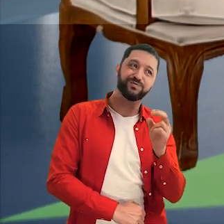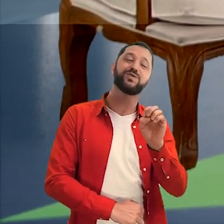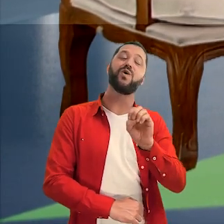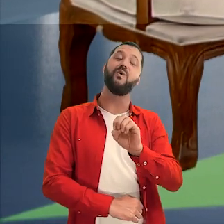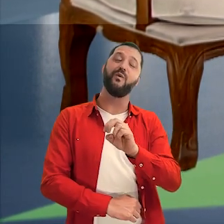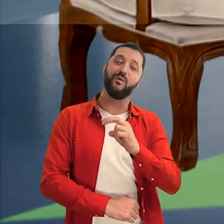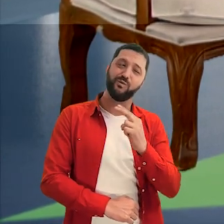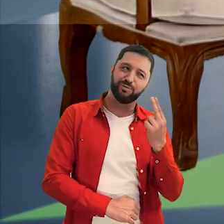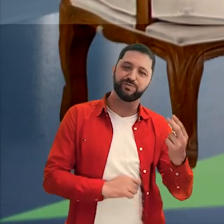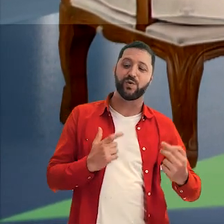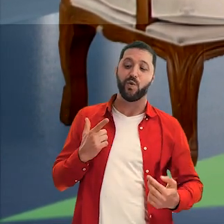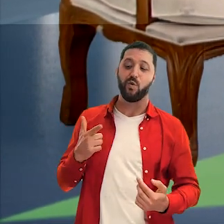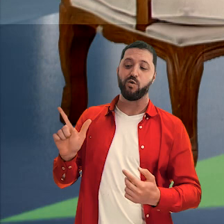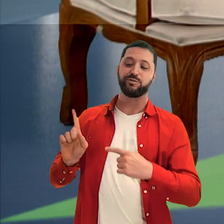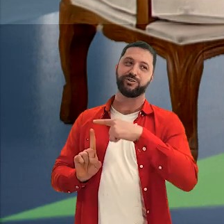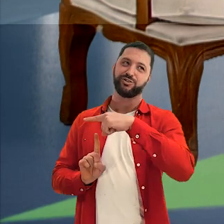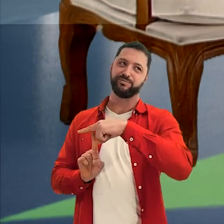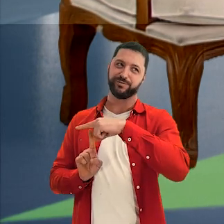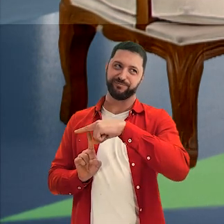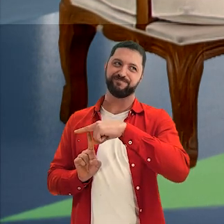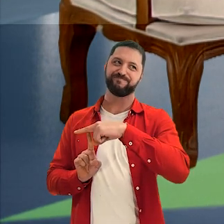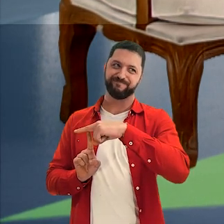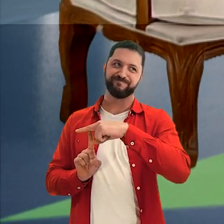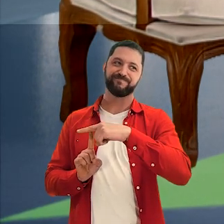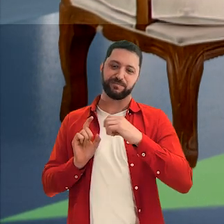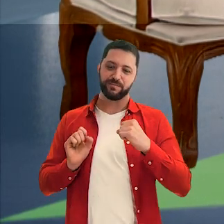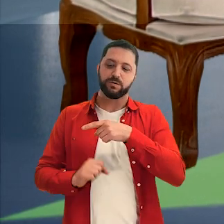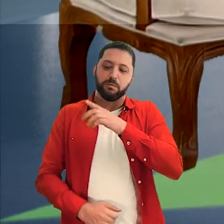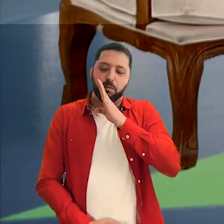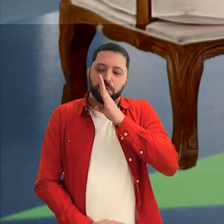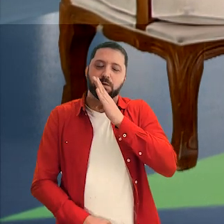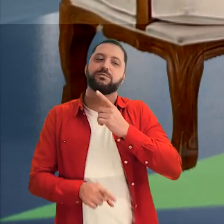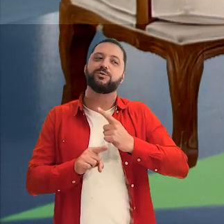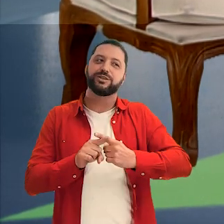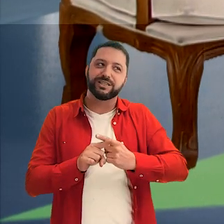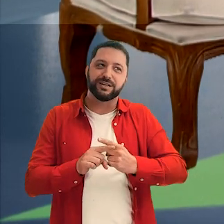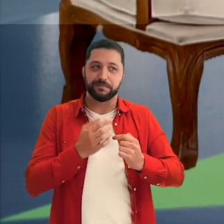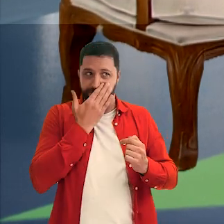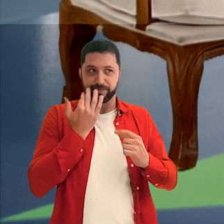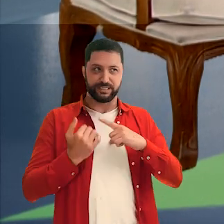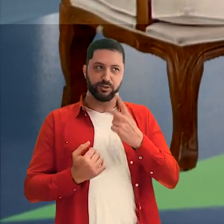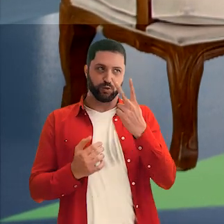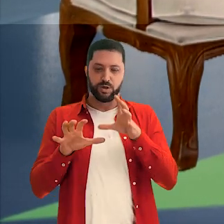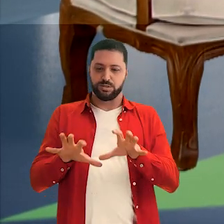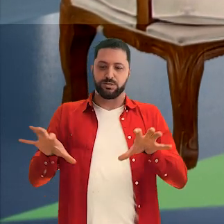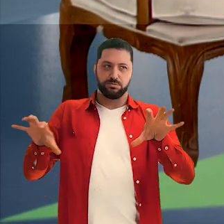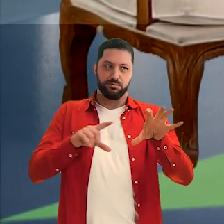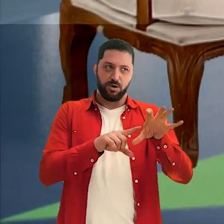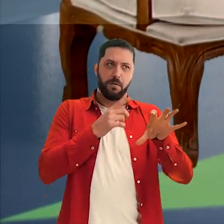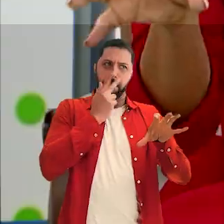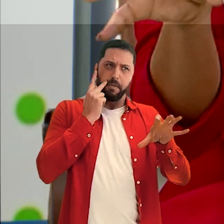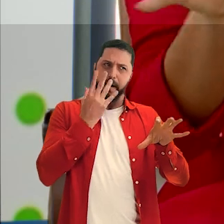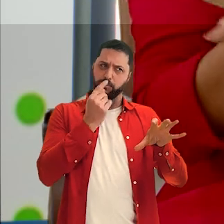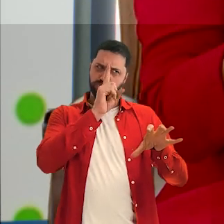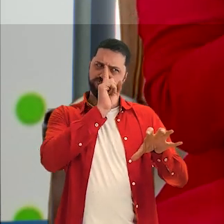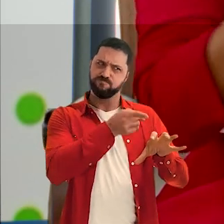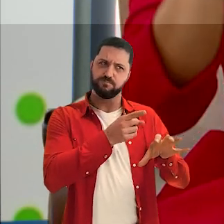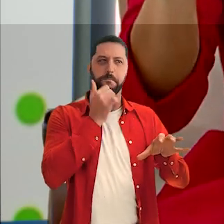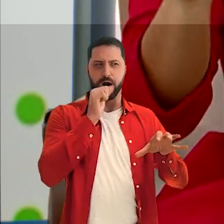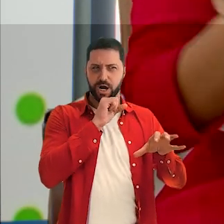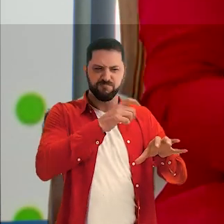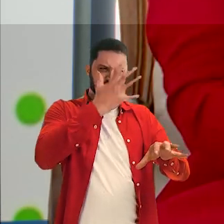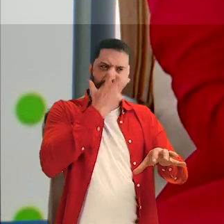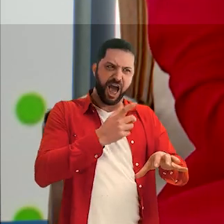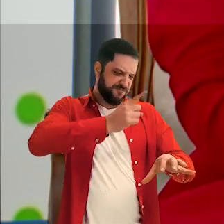que os passivos que vieram dessa formação... porque para fazer um passivo tem